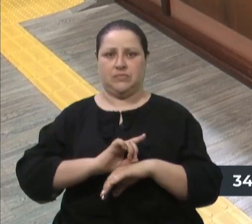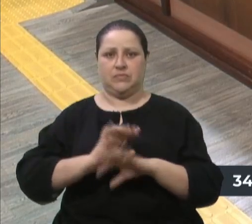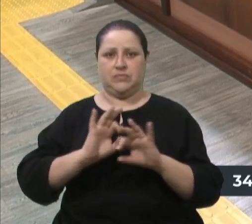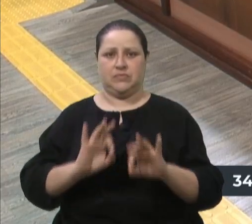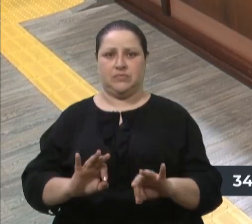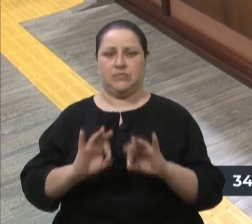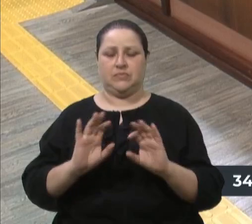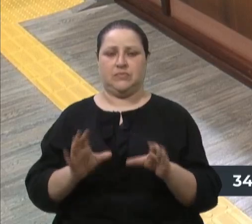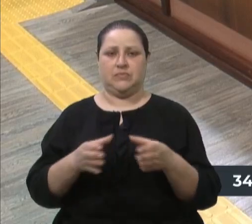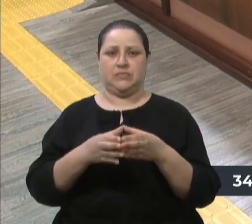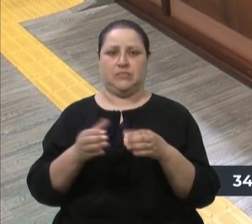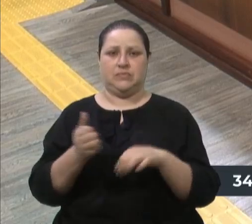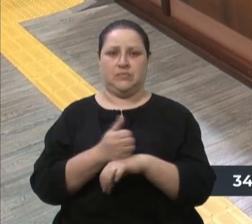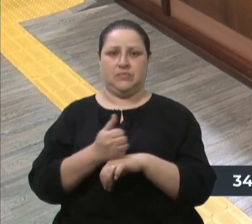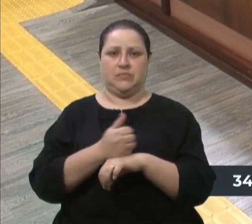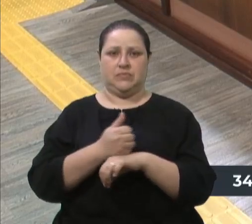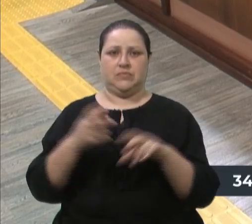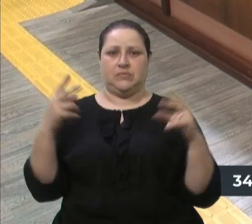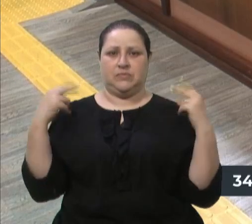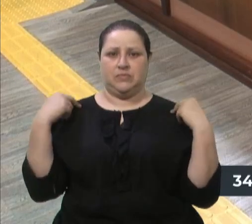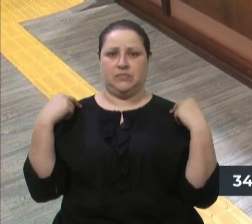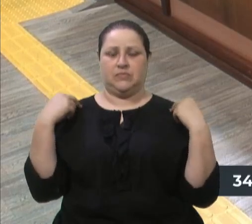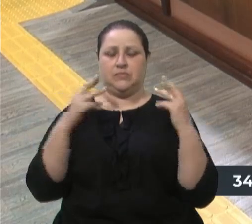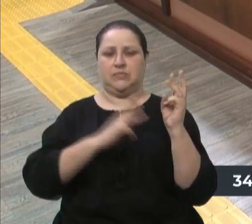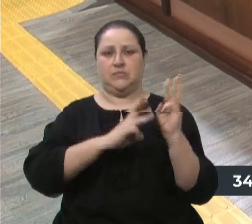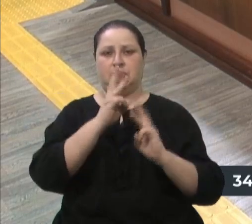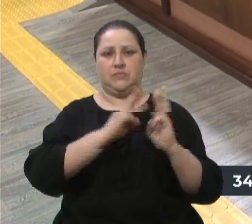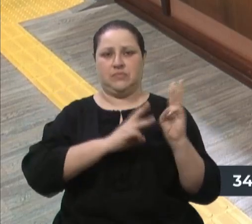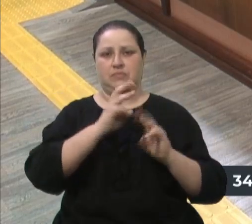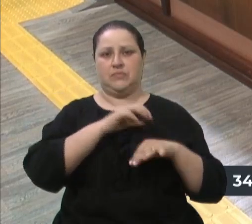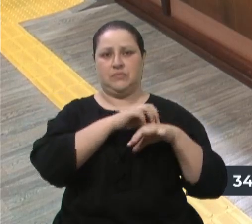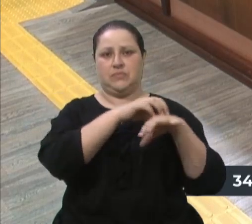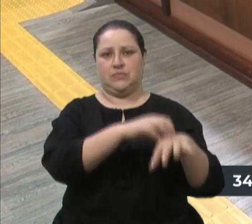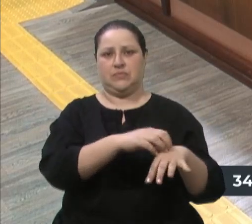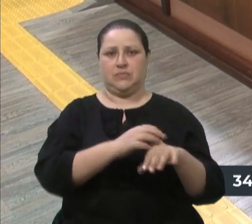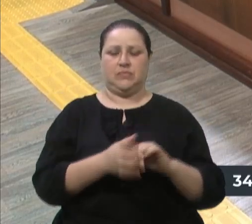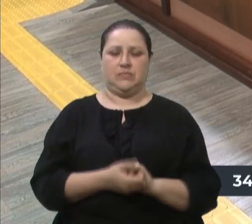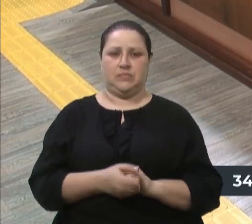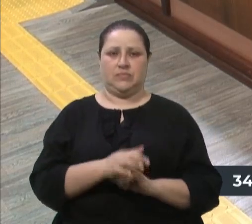certeza, ao pessoal do transporte de fretamento, primeiramente ao